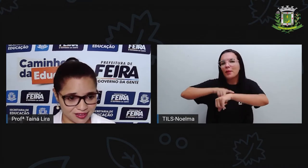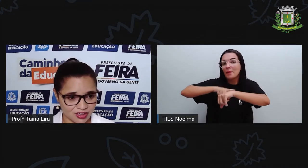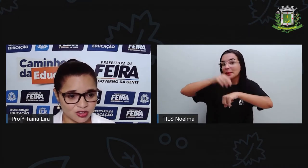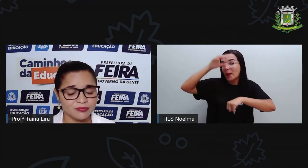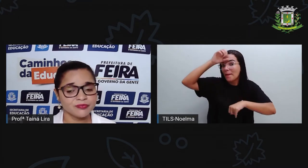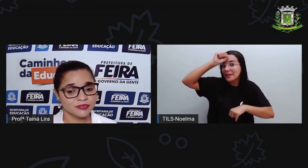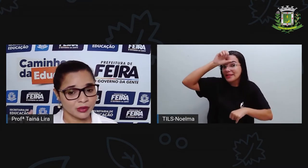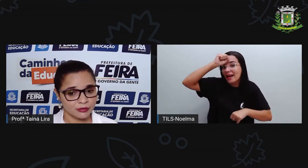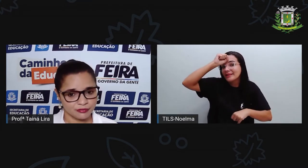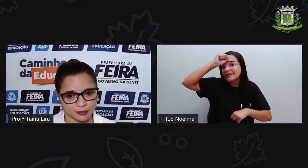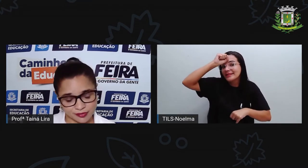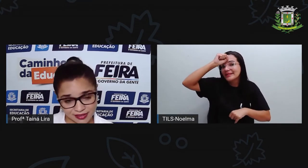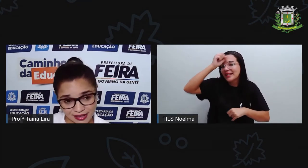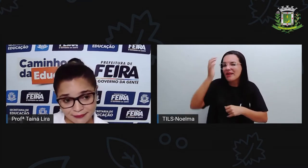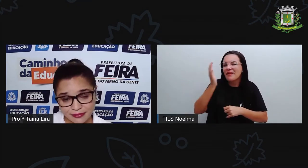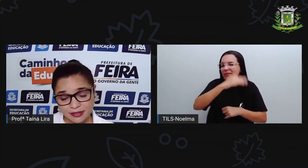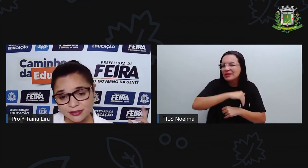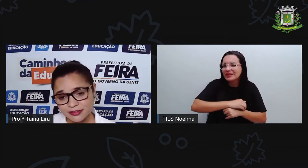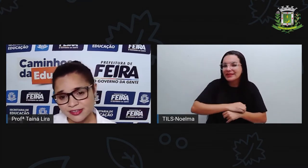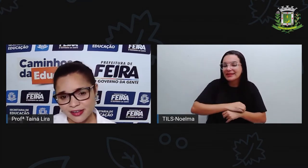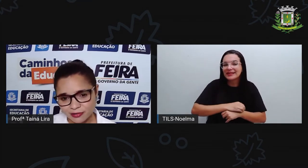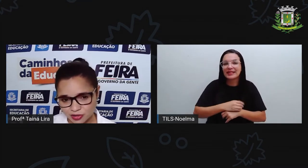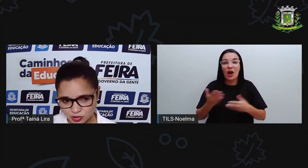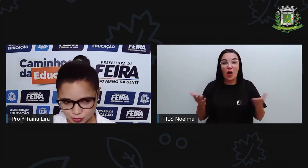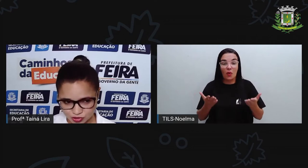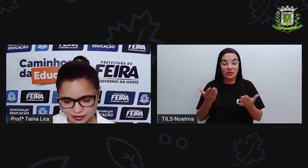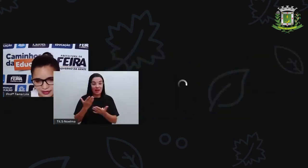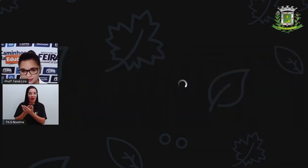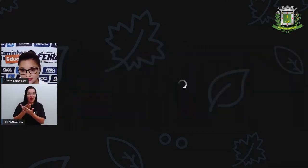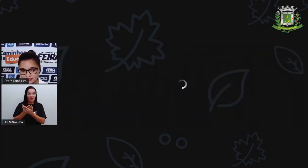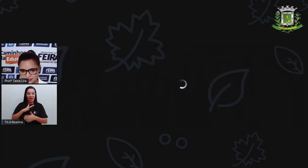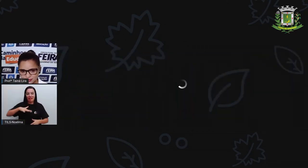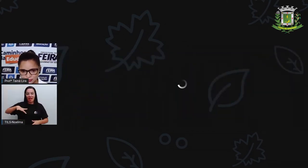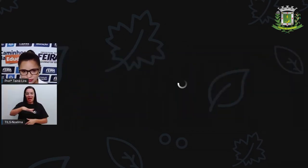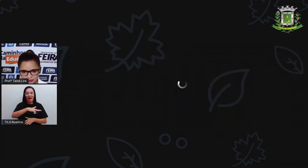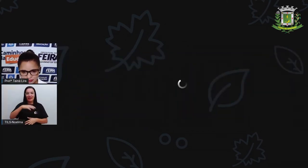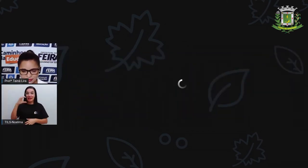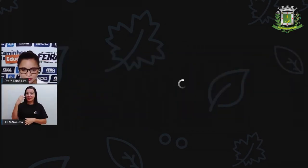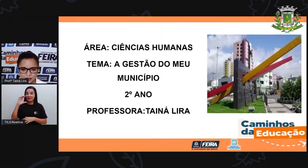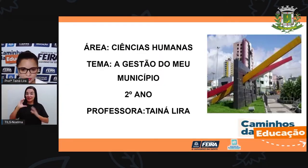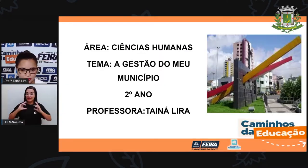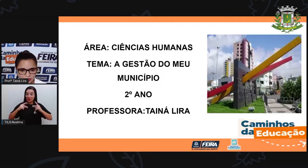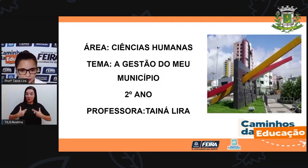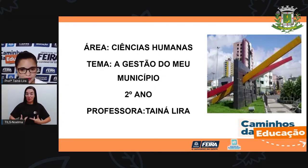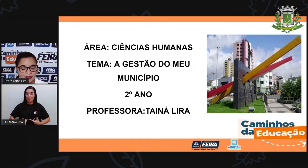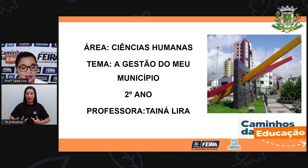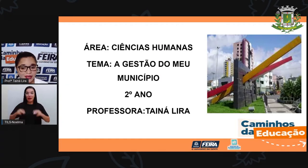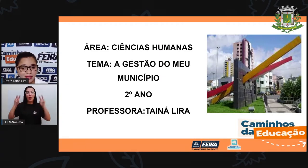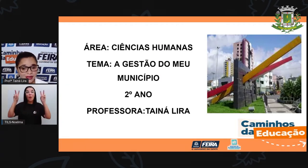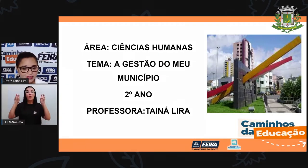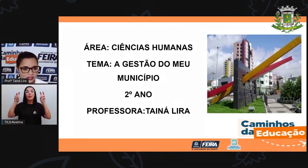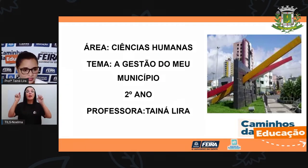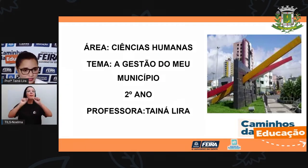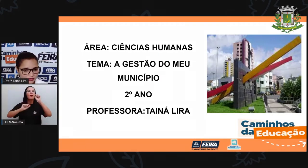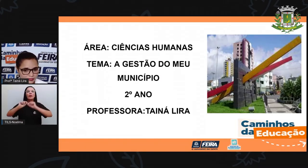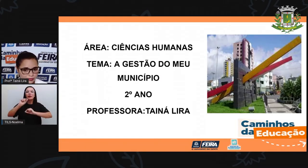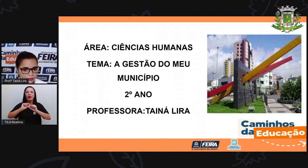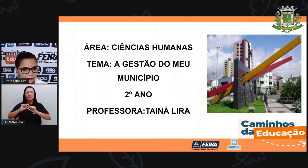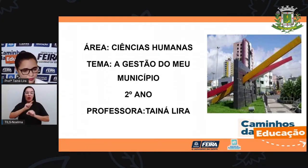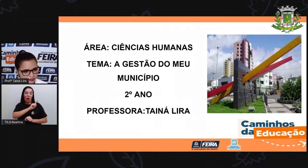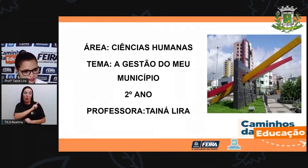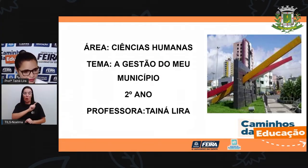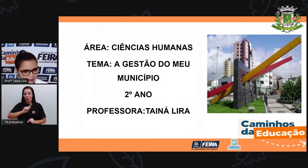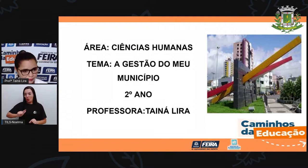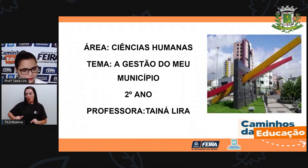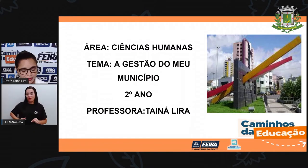aprendizagem. Vamos lá? Nossa aula de hoje é na área de ciências humanas e o nosso tema é a gestão do